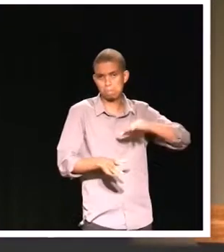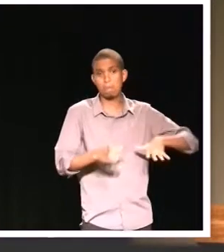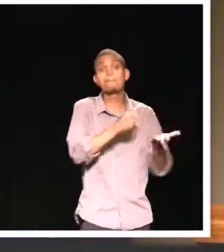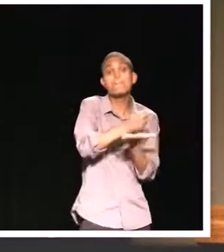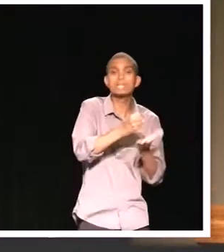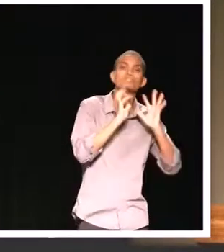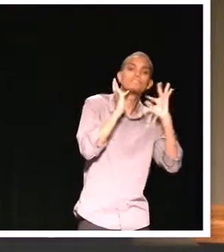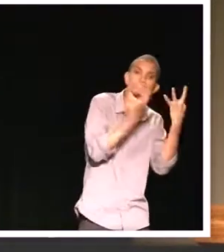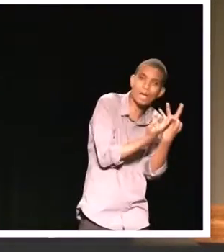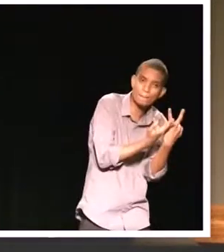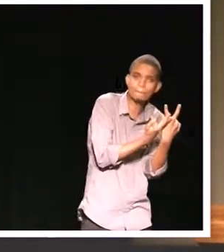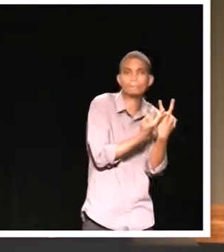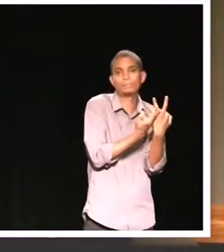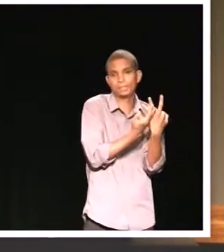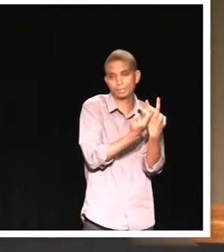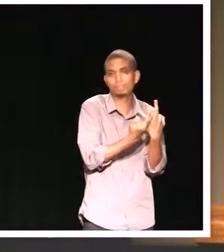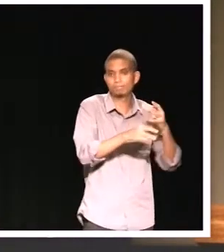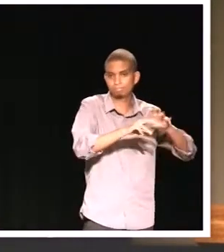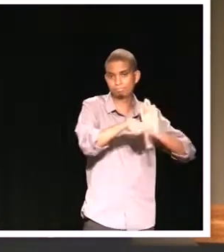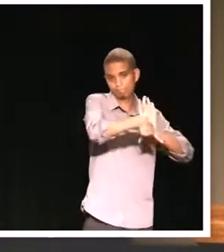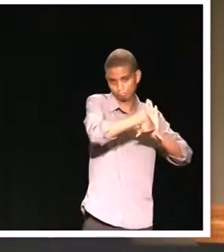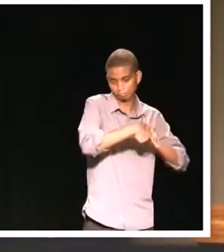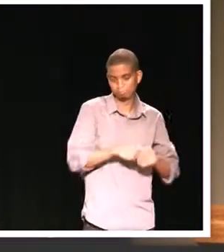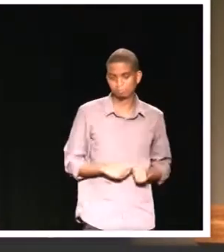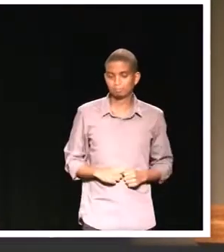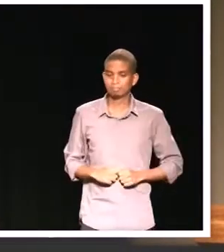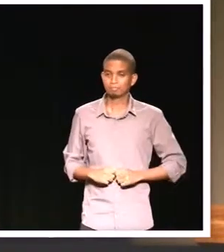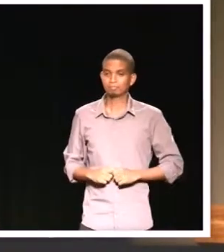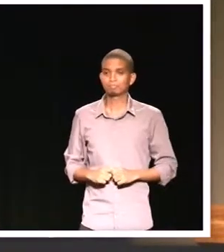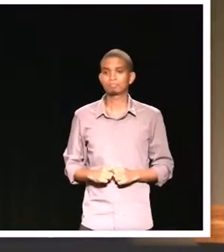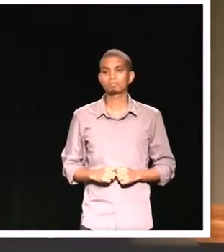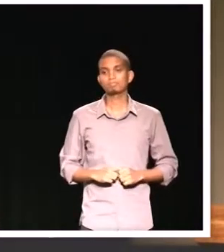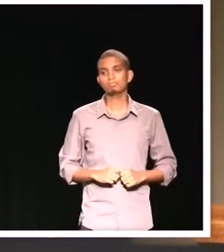básico, familiar, de pertença.